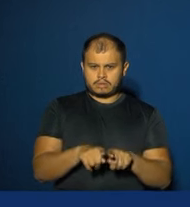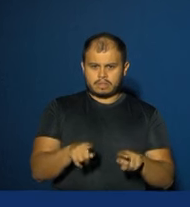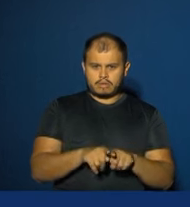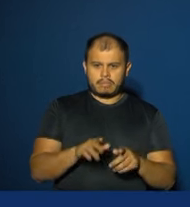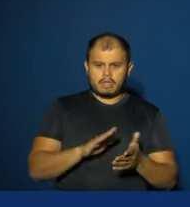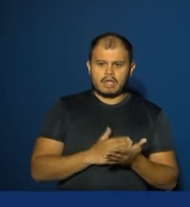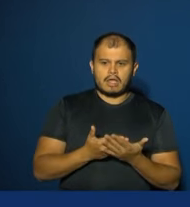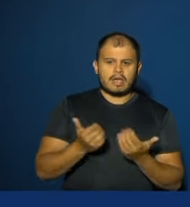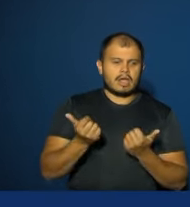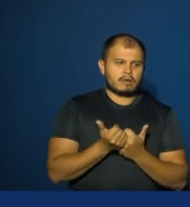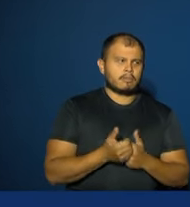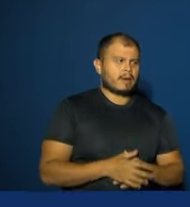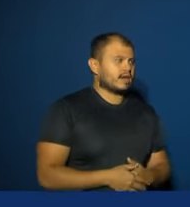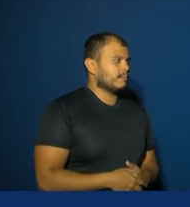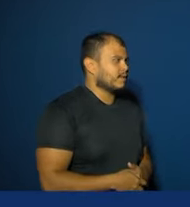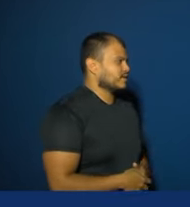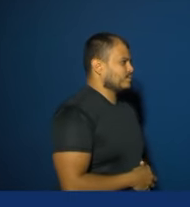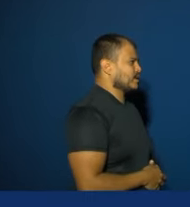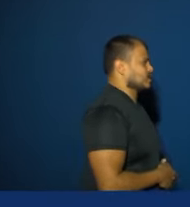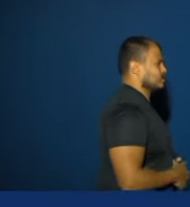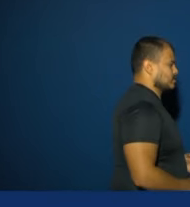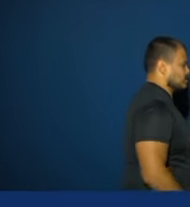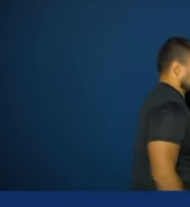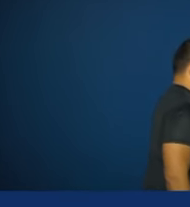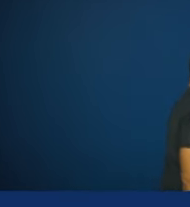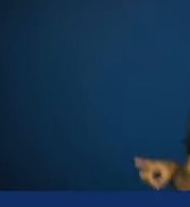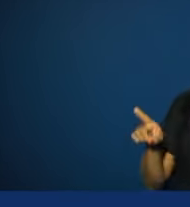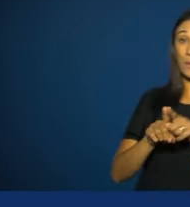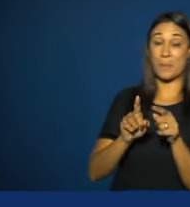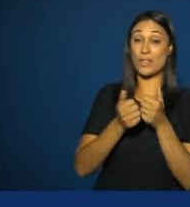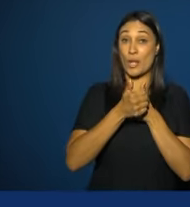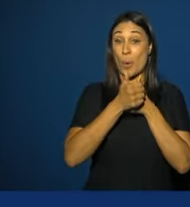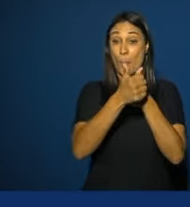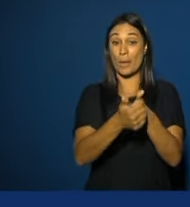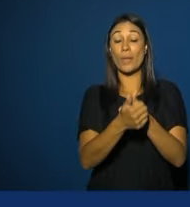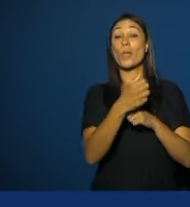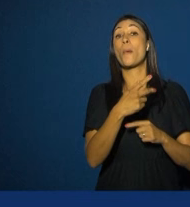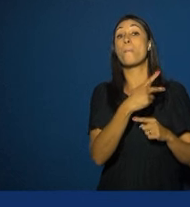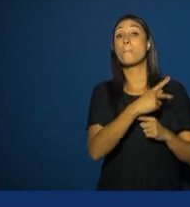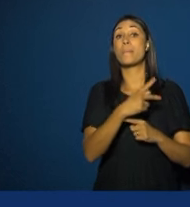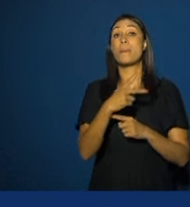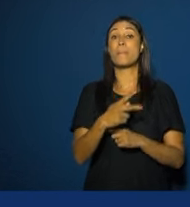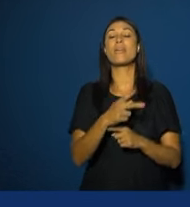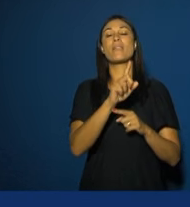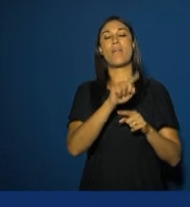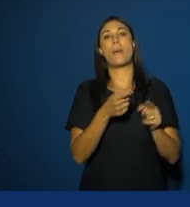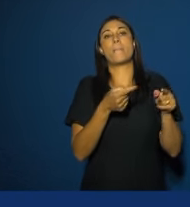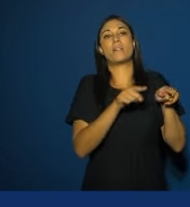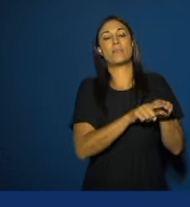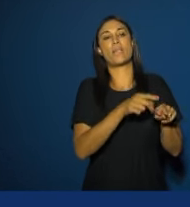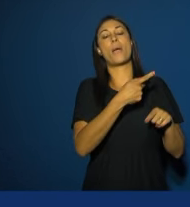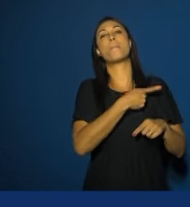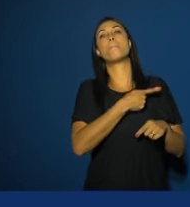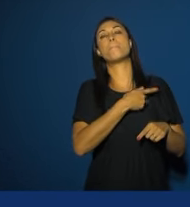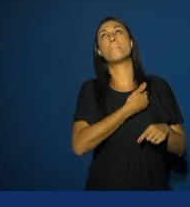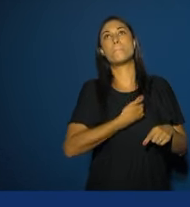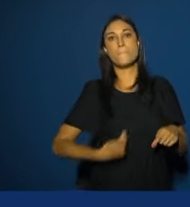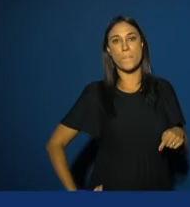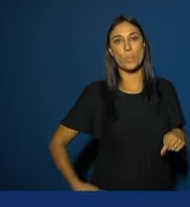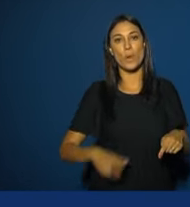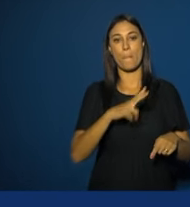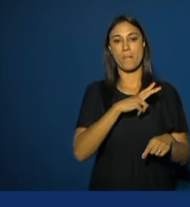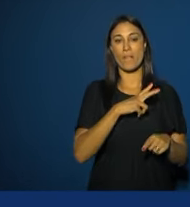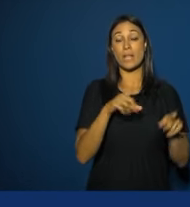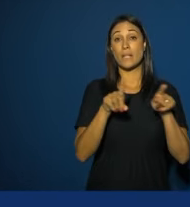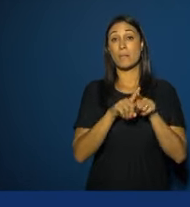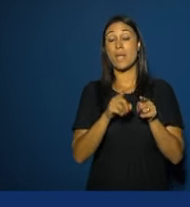estamos acompanhando o novo marco para modernizar o PPP, Parceria Público-Privada. Estamos acompanhando